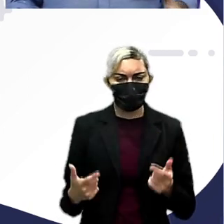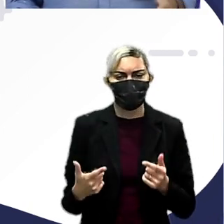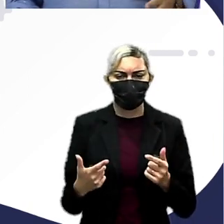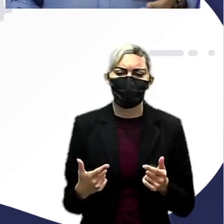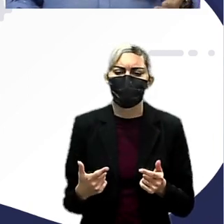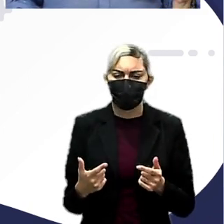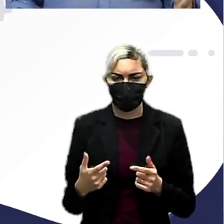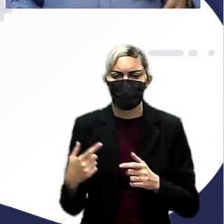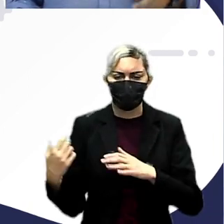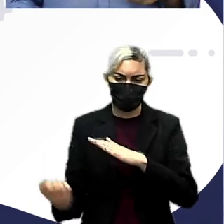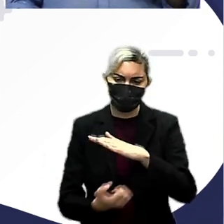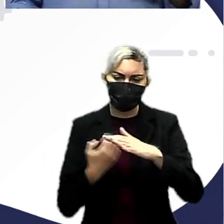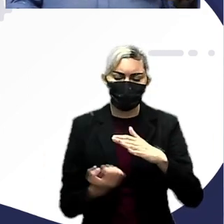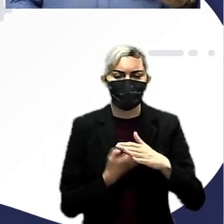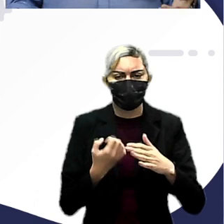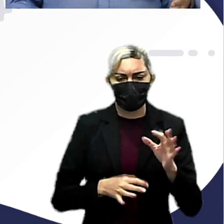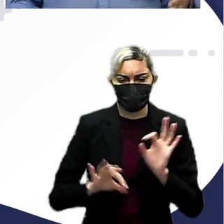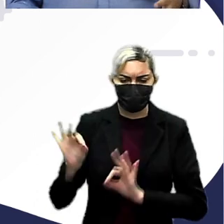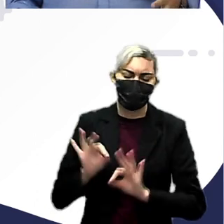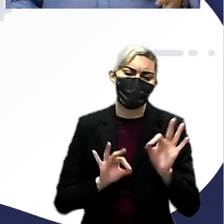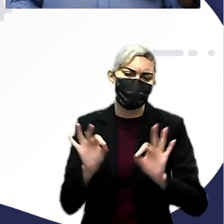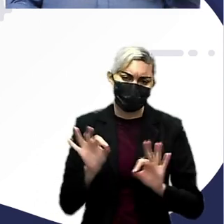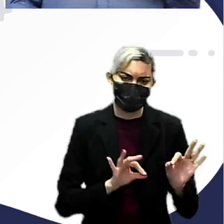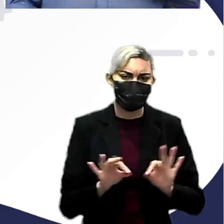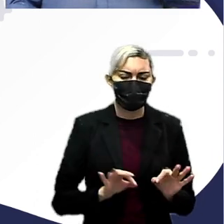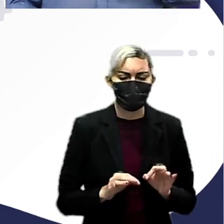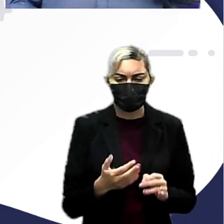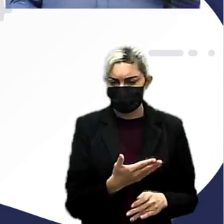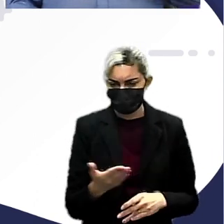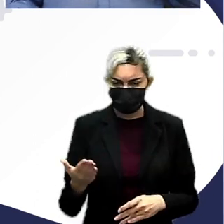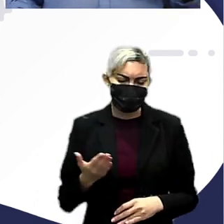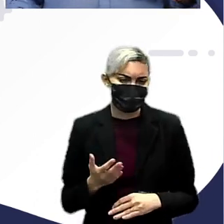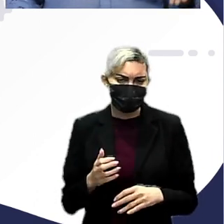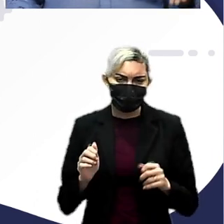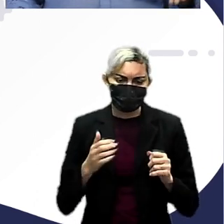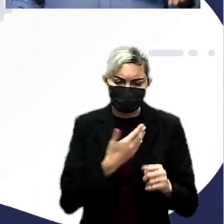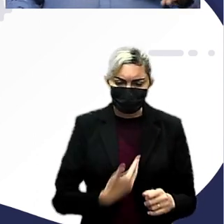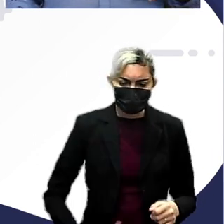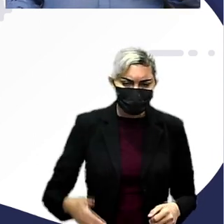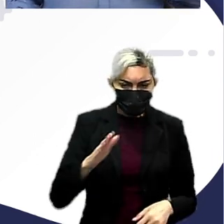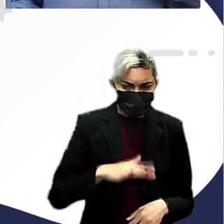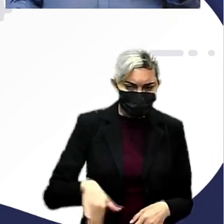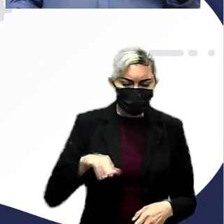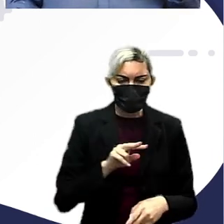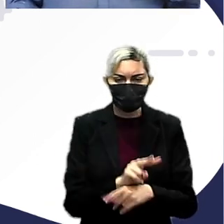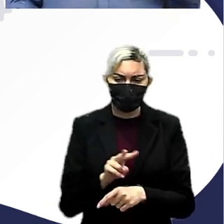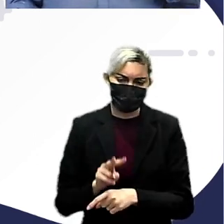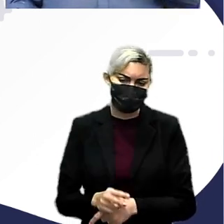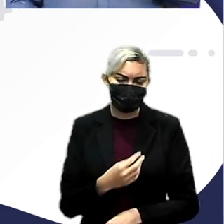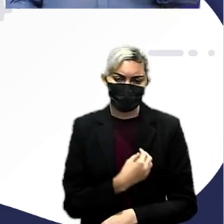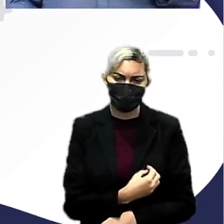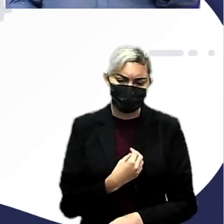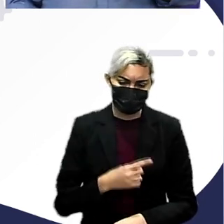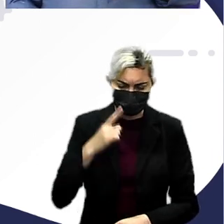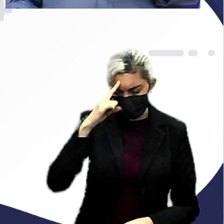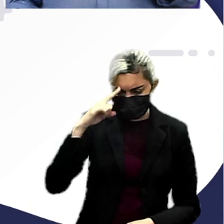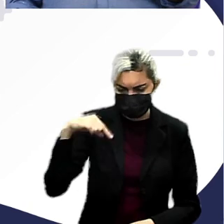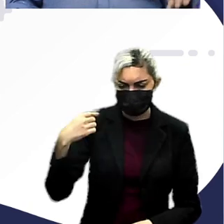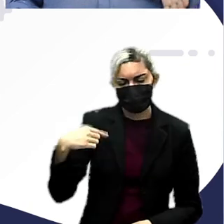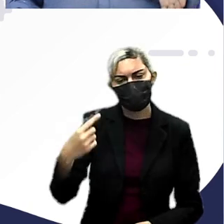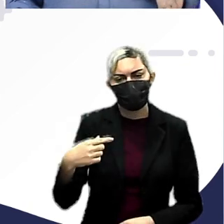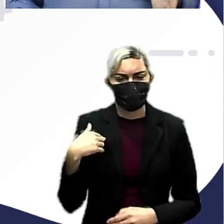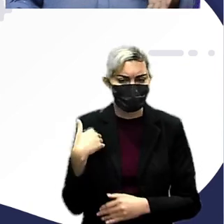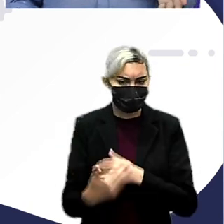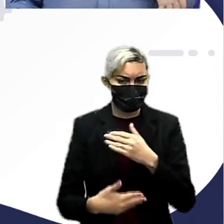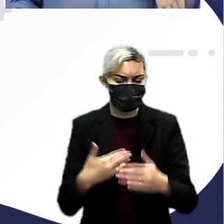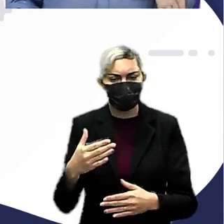né, as empresas, as organizações, sejam elas públicas ou privadas, elas vivem constantemente em